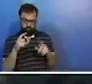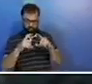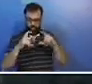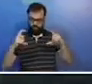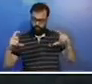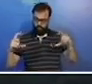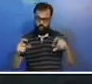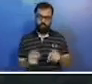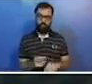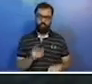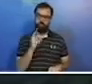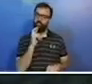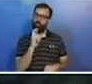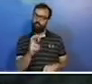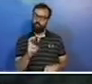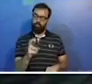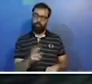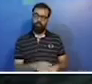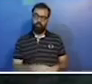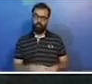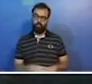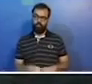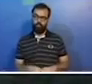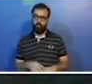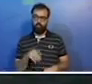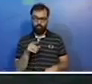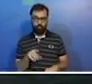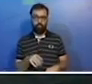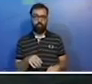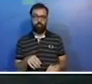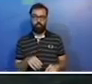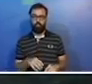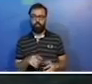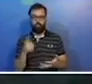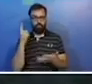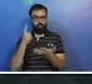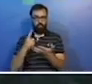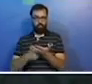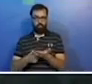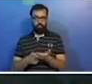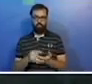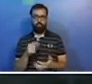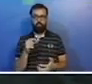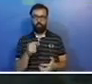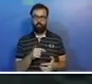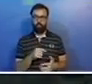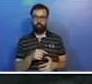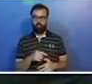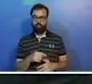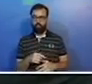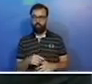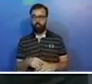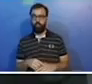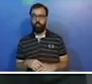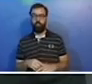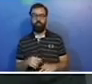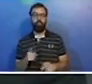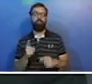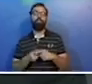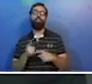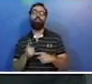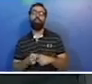e responder no caderno. Você concorda com essa afirmação? Sim ou não? Por